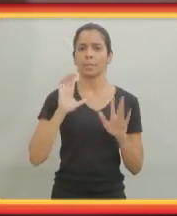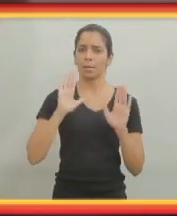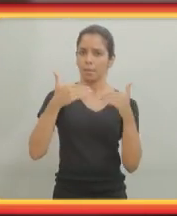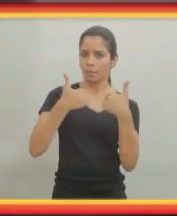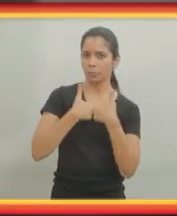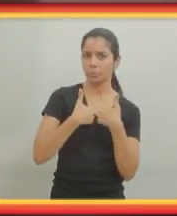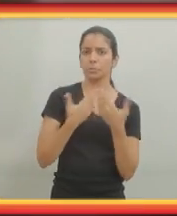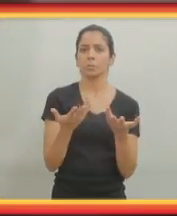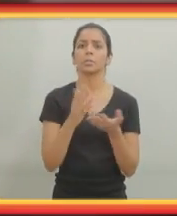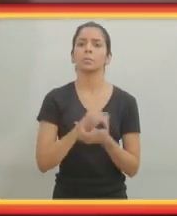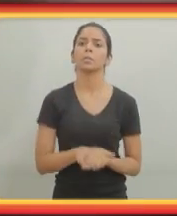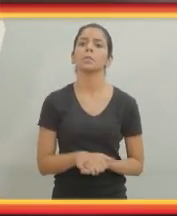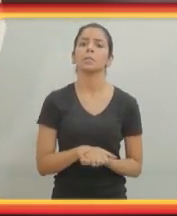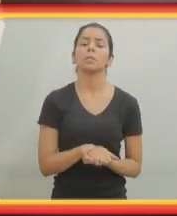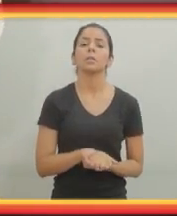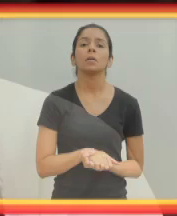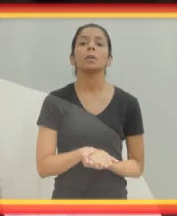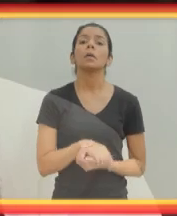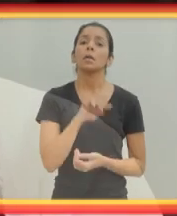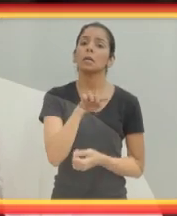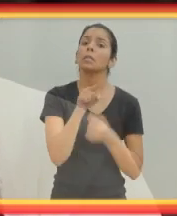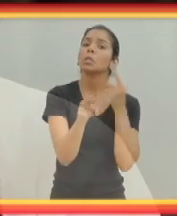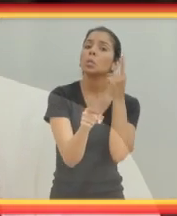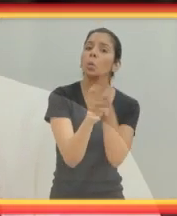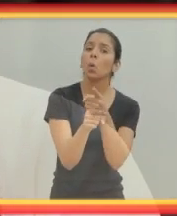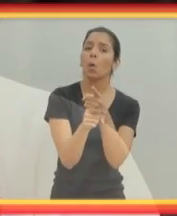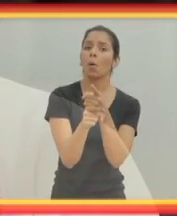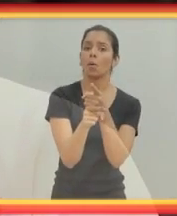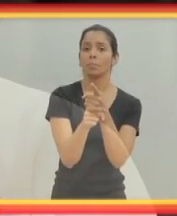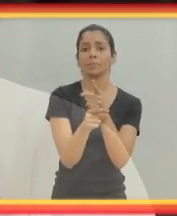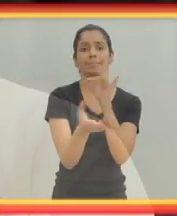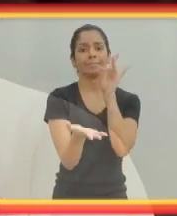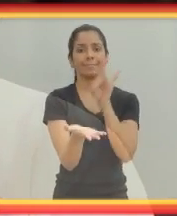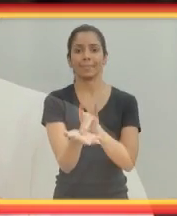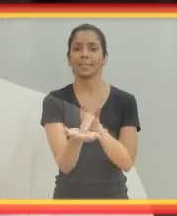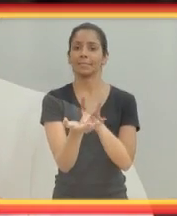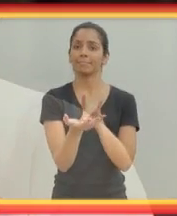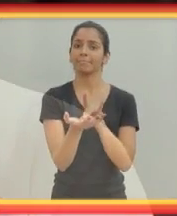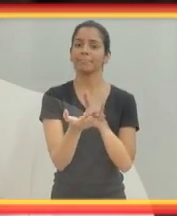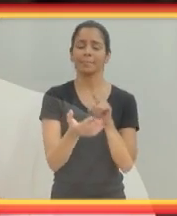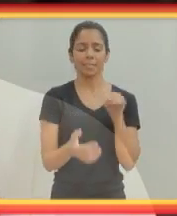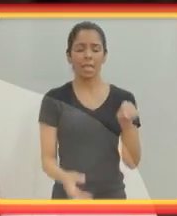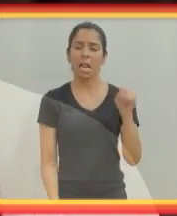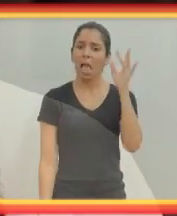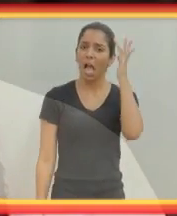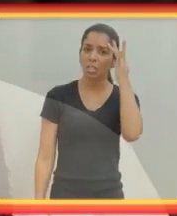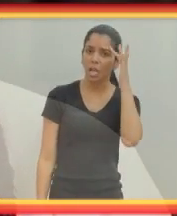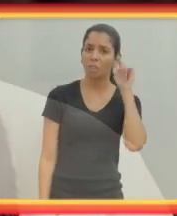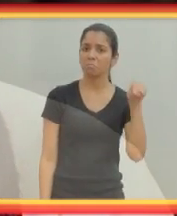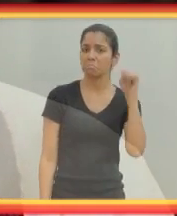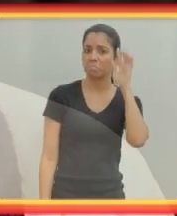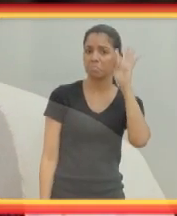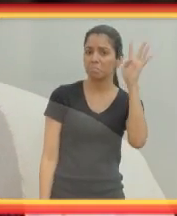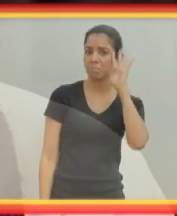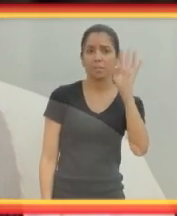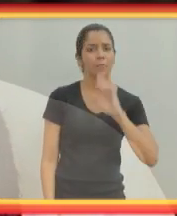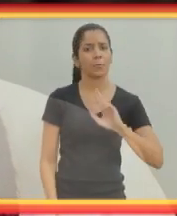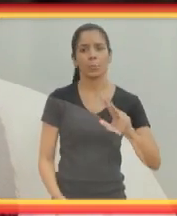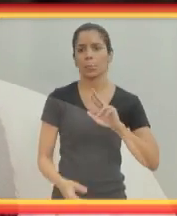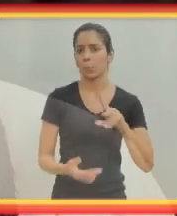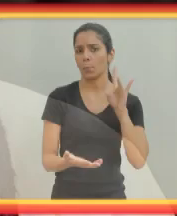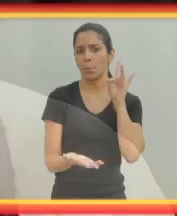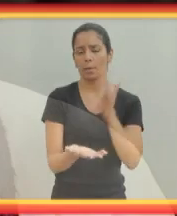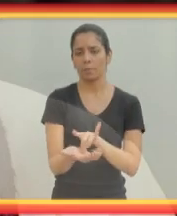ou síndrome de Asperger ou Asperger. Ele descobre que, na verdade, aquilo que ele achava, que